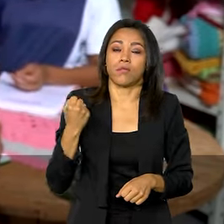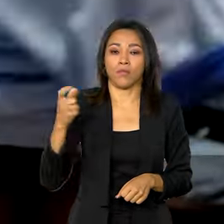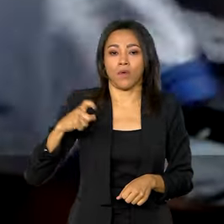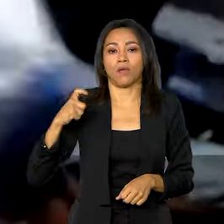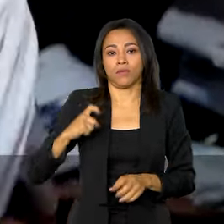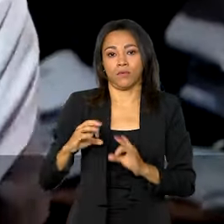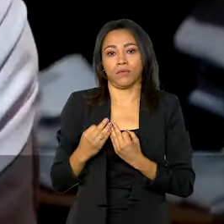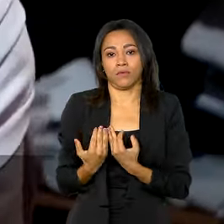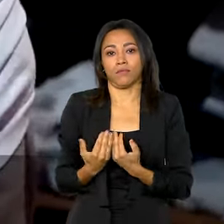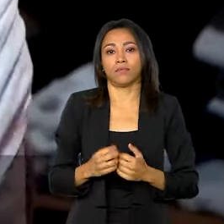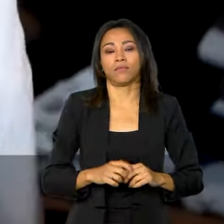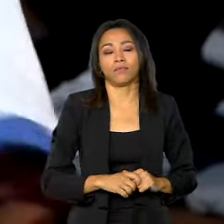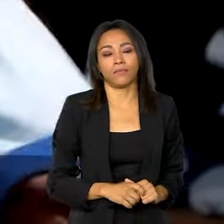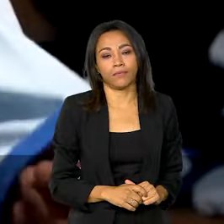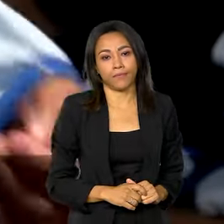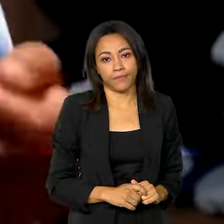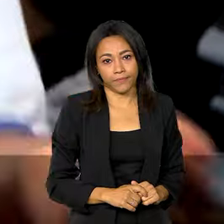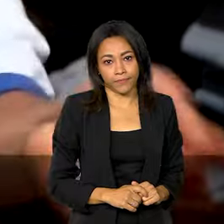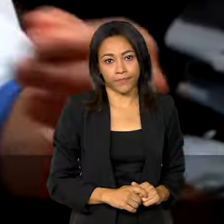eu